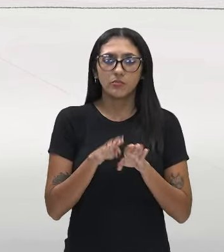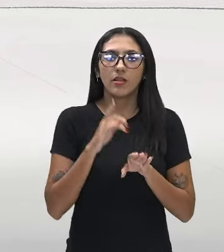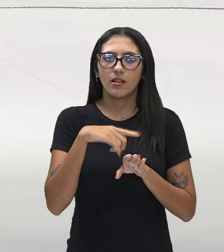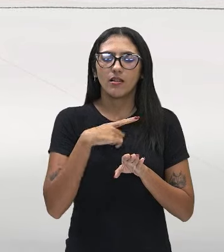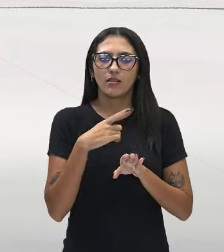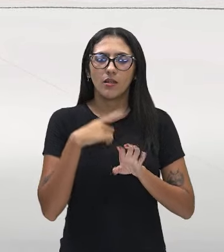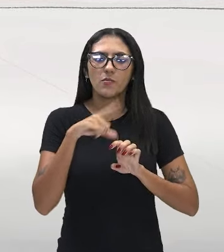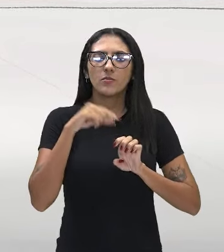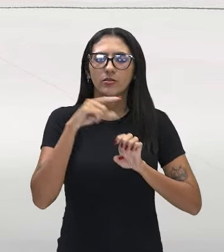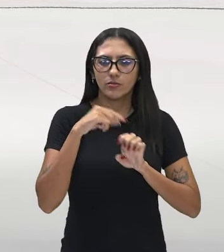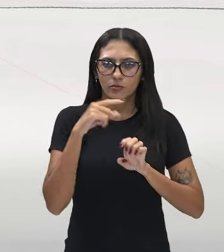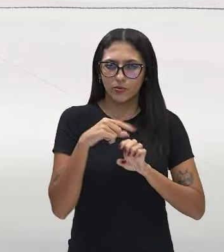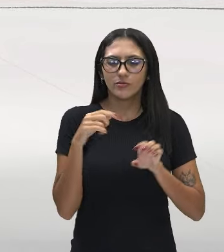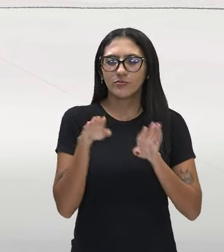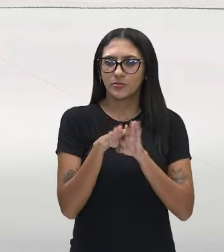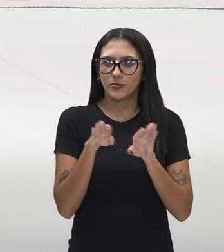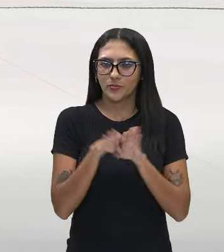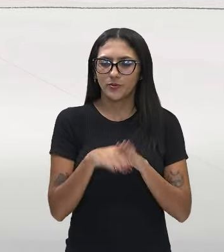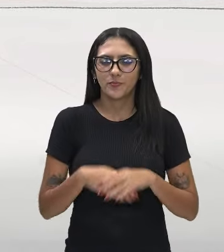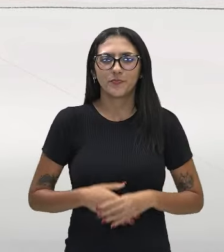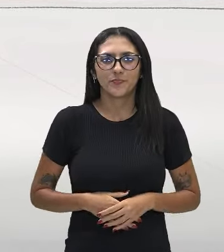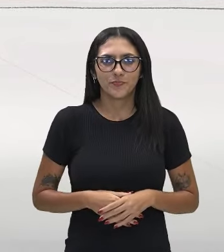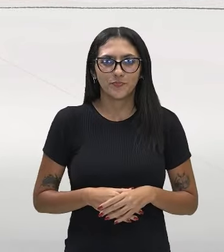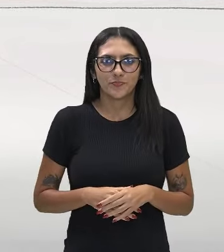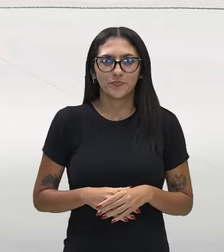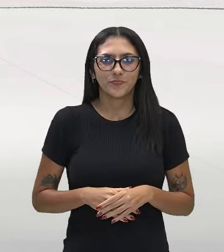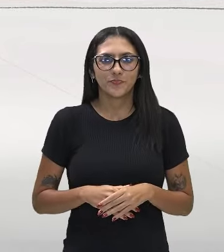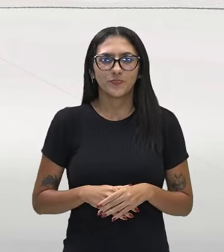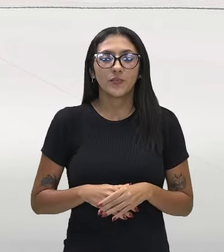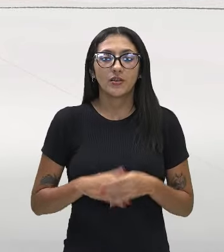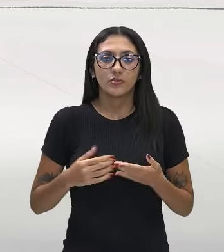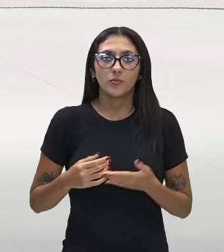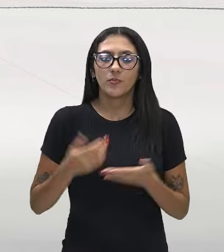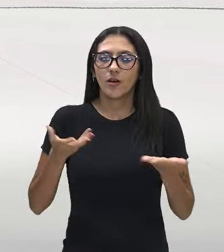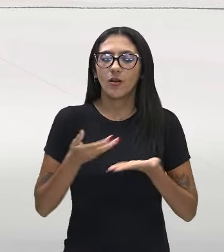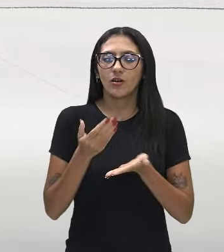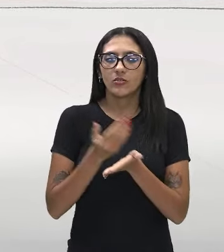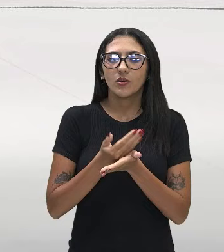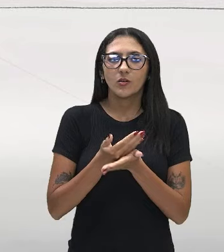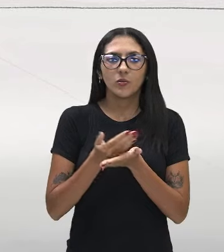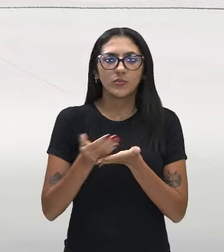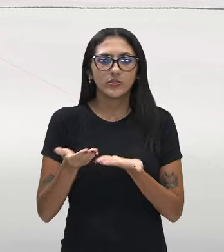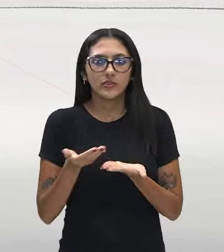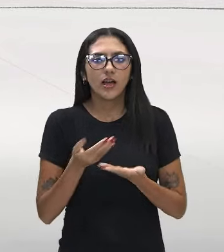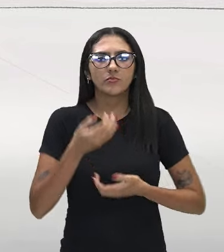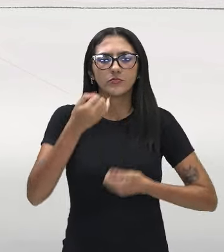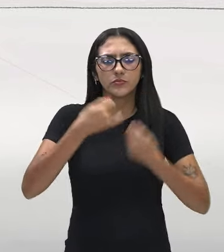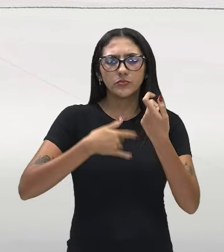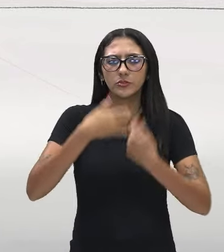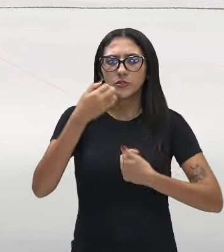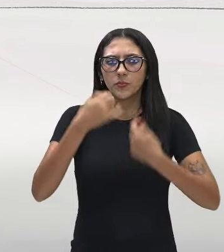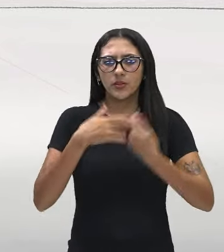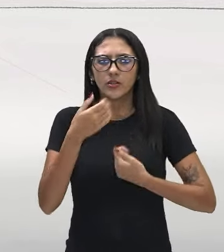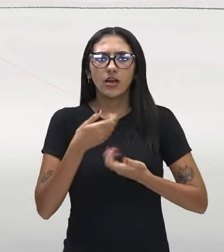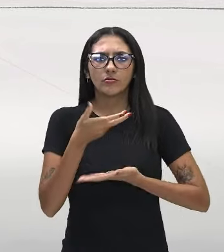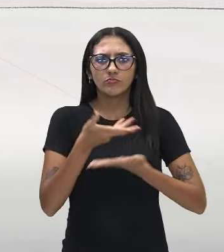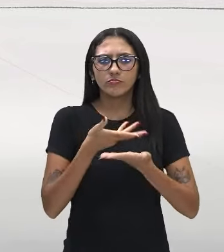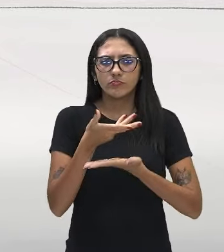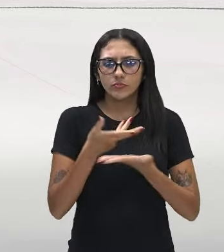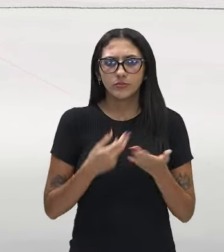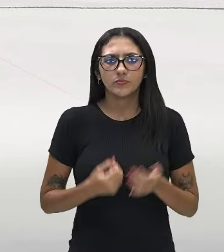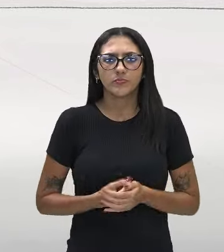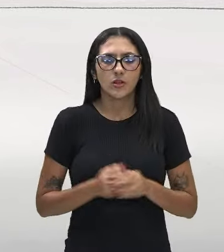empreendedorismo também, né? Então, neste momento, a gente vai começar a conversar sobre a